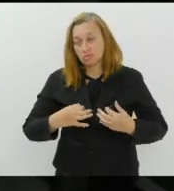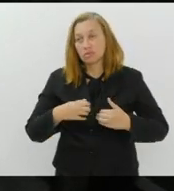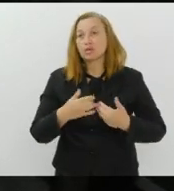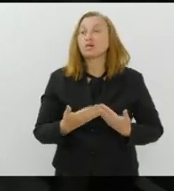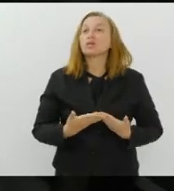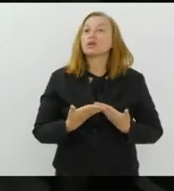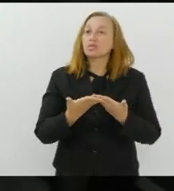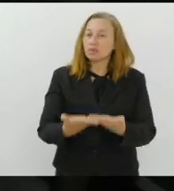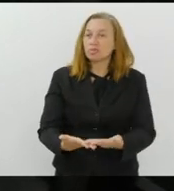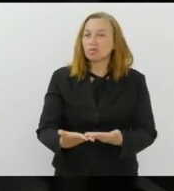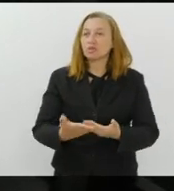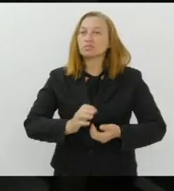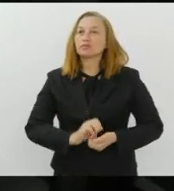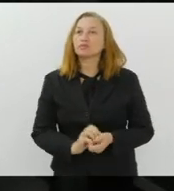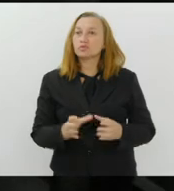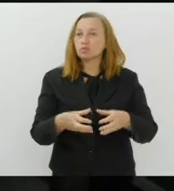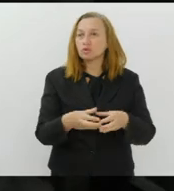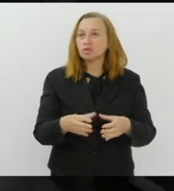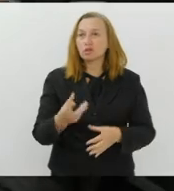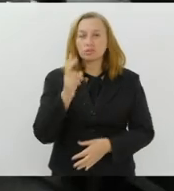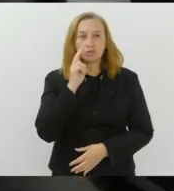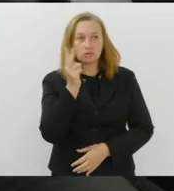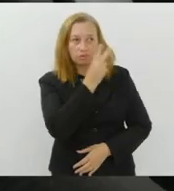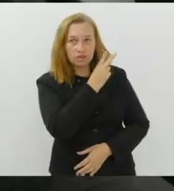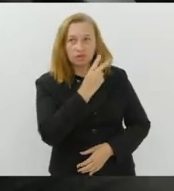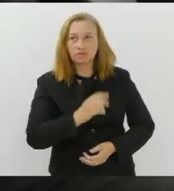encaminhamento no comitê. Eu queria só que o senhor olhasse para trás.